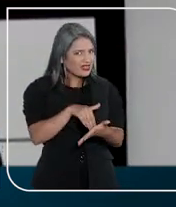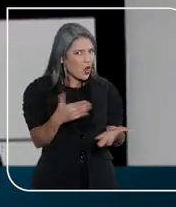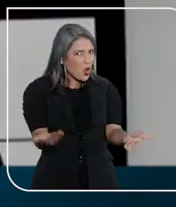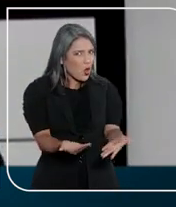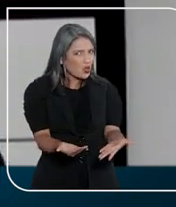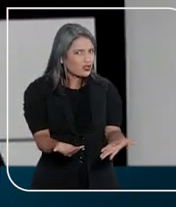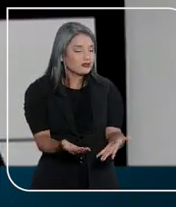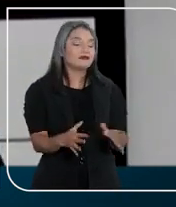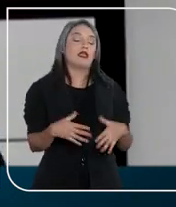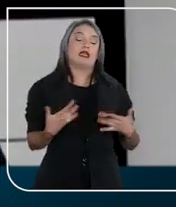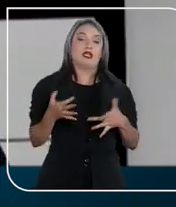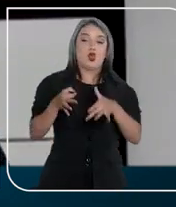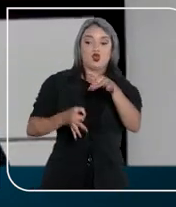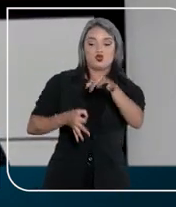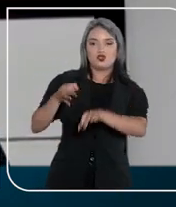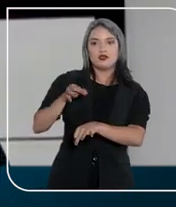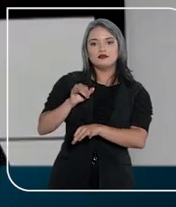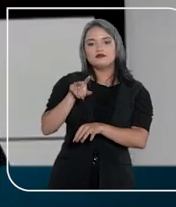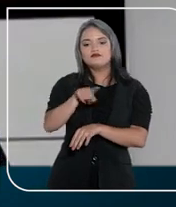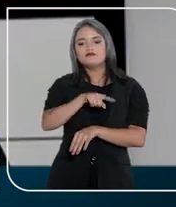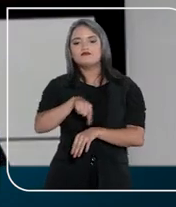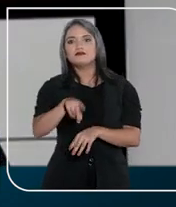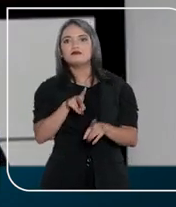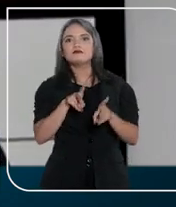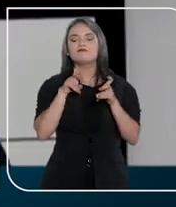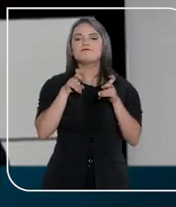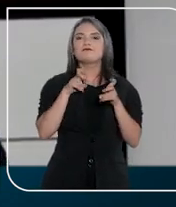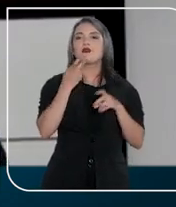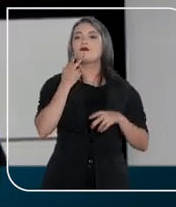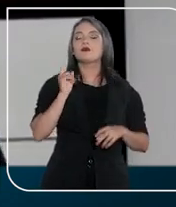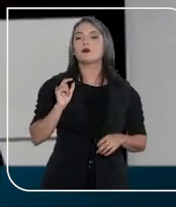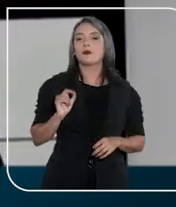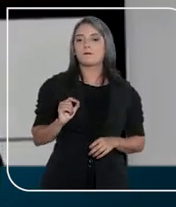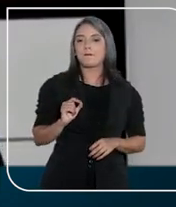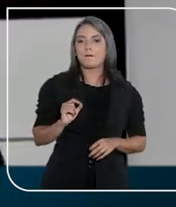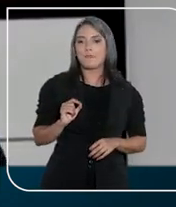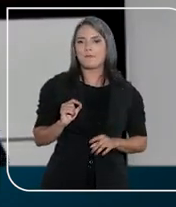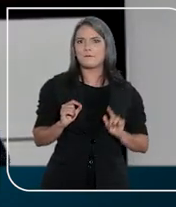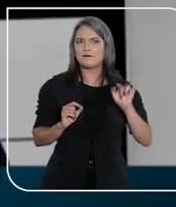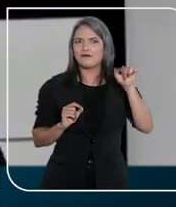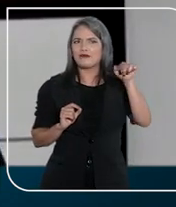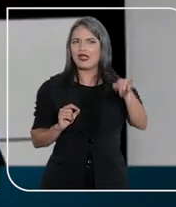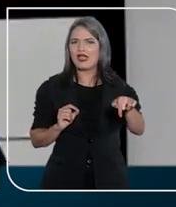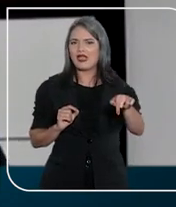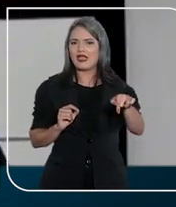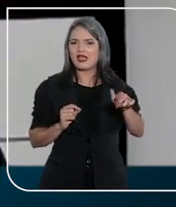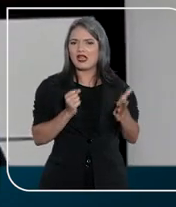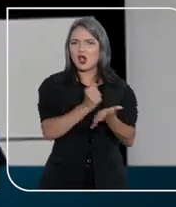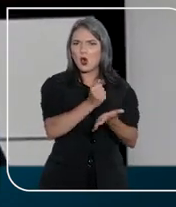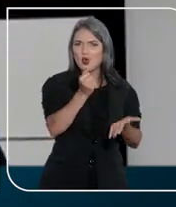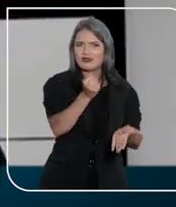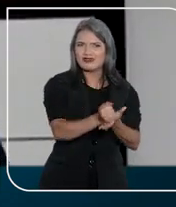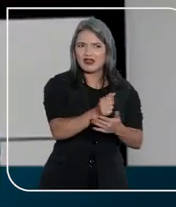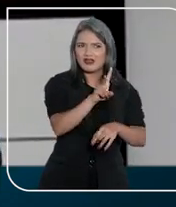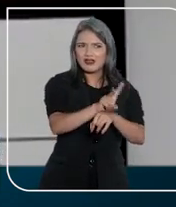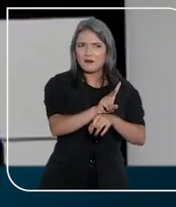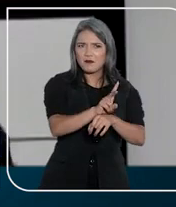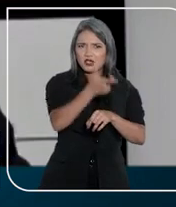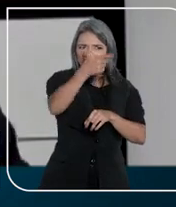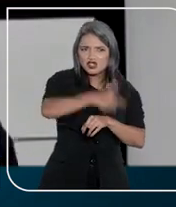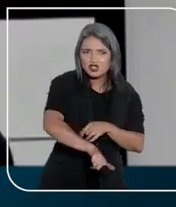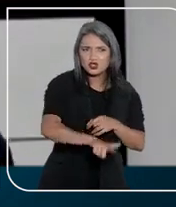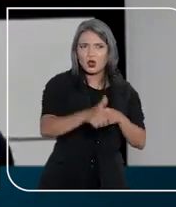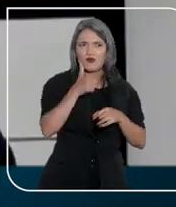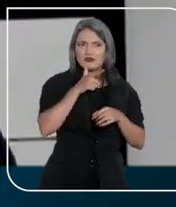quando enfrenta um caso desse, ele nos diz o seguinte: por que essa pessoa teve o contrato renovado? Porque eu